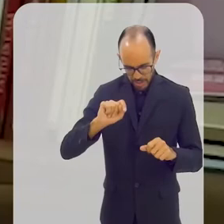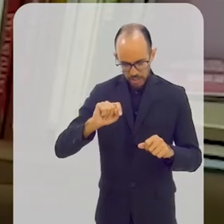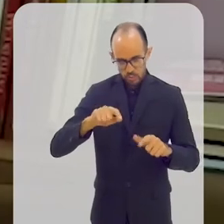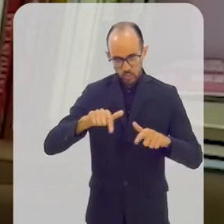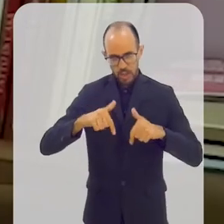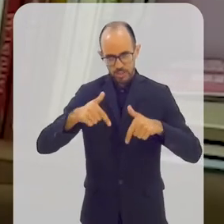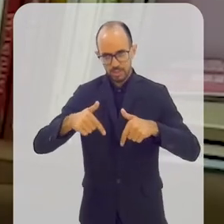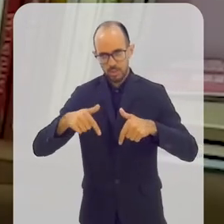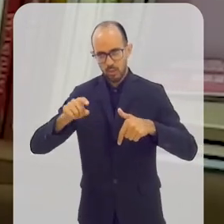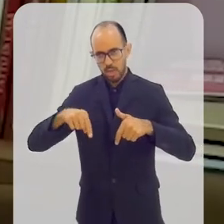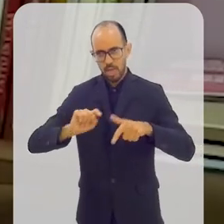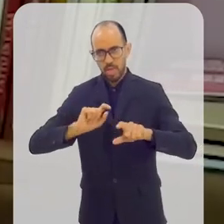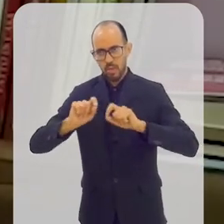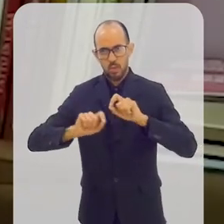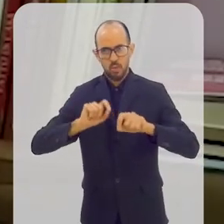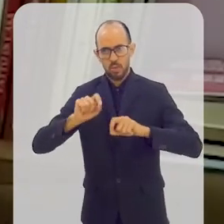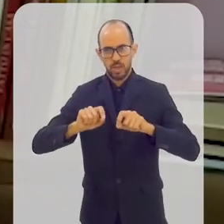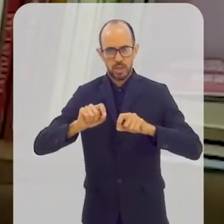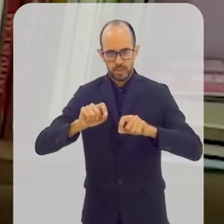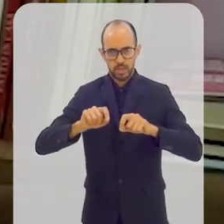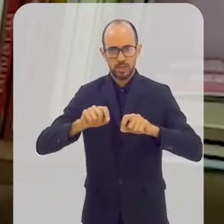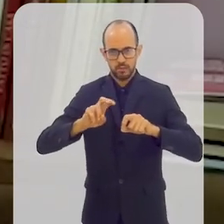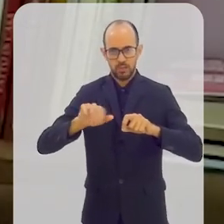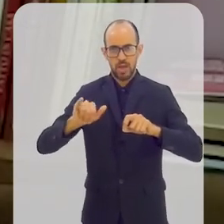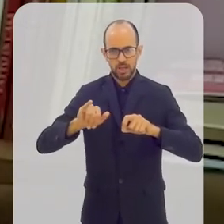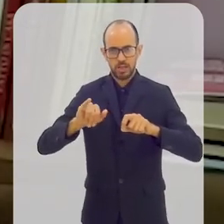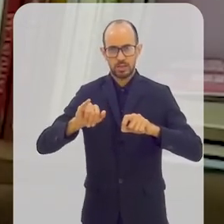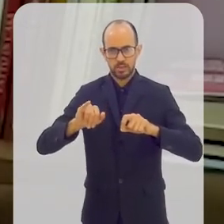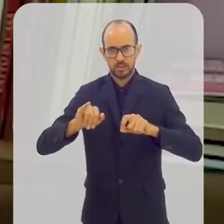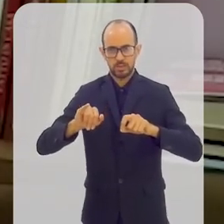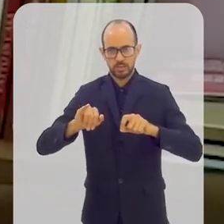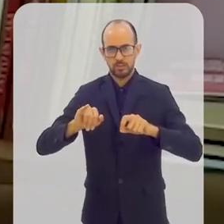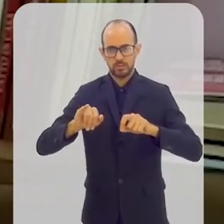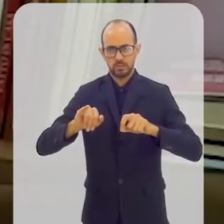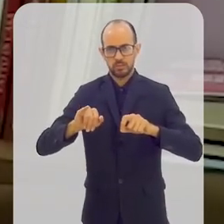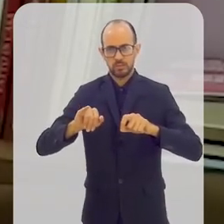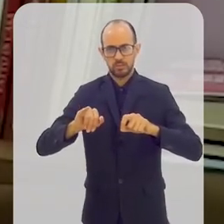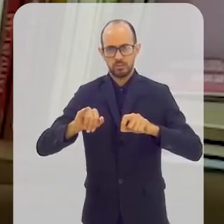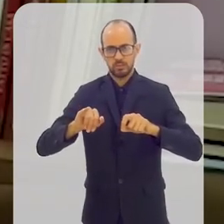sua ação é a ação que vai